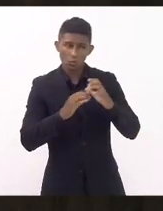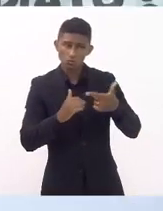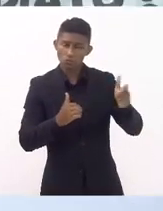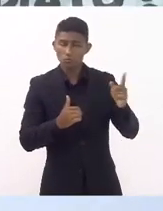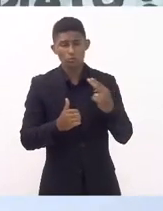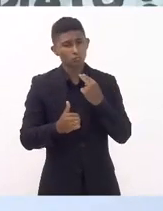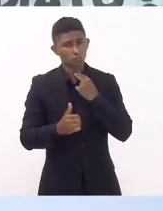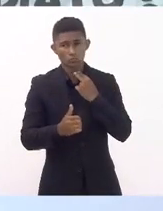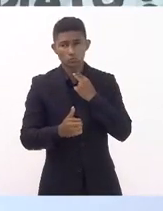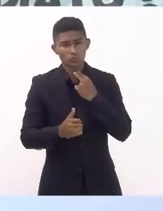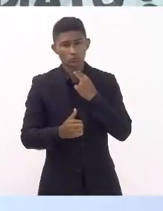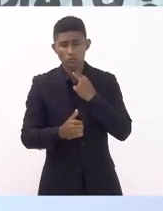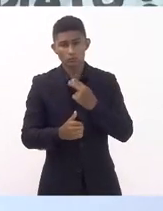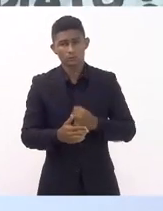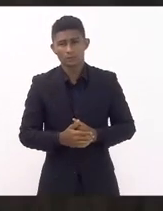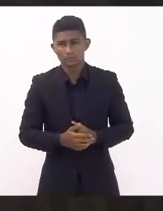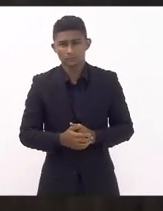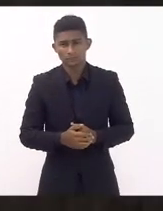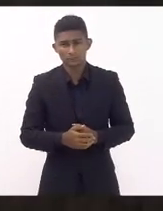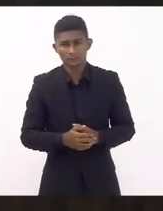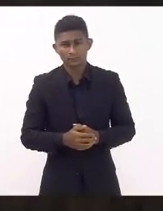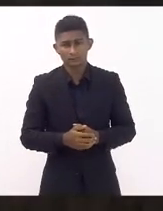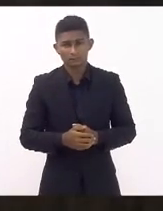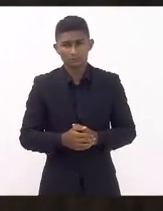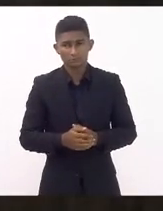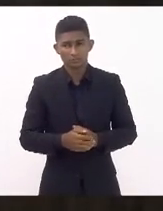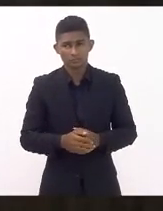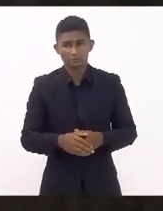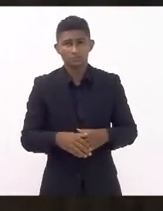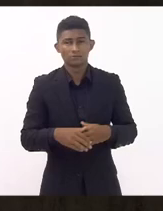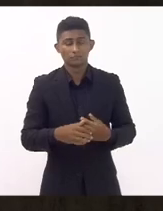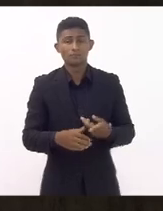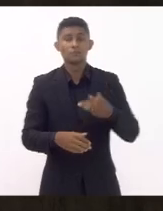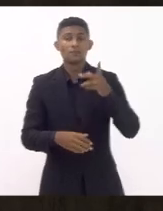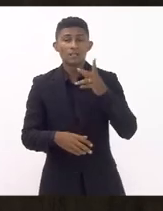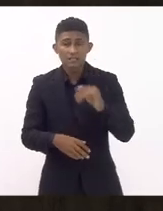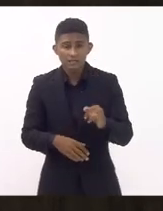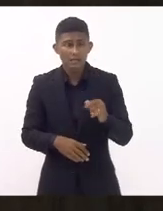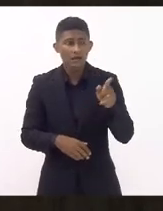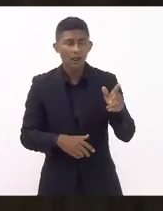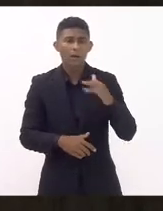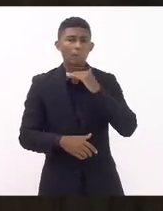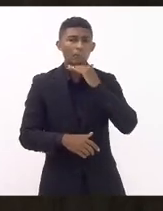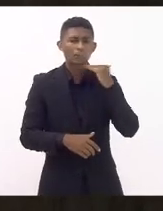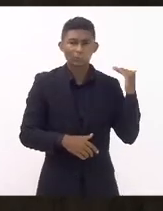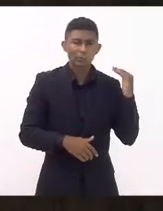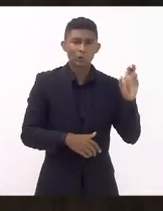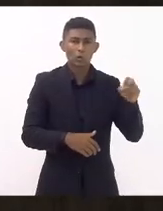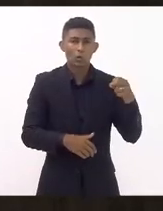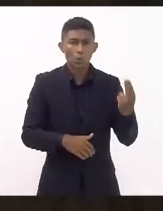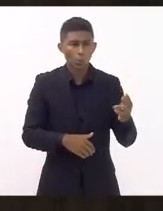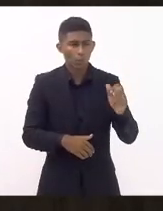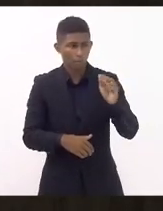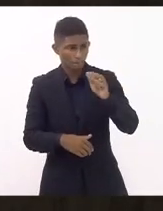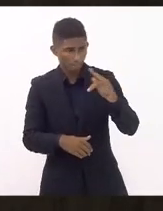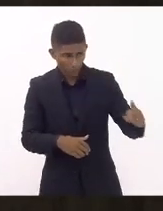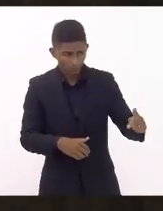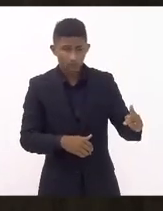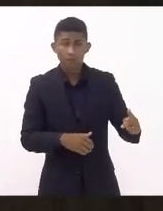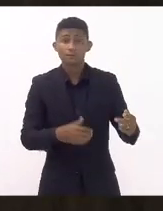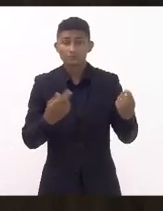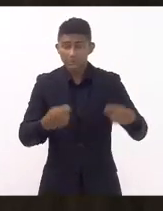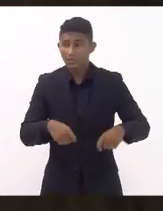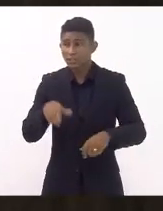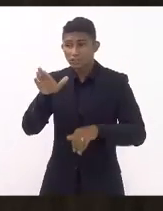a vacância do cargo em razão da morte ou da aposentadoria, que eles sejam imediatamente chamados, não